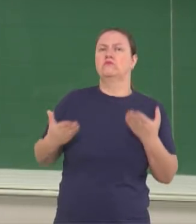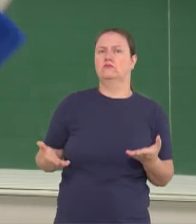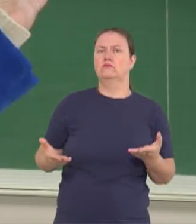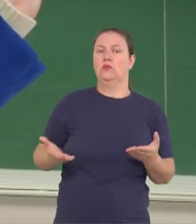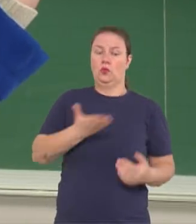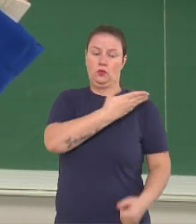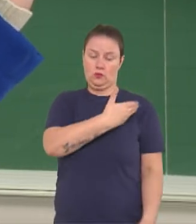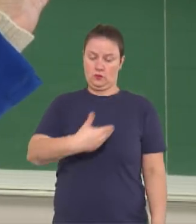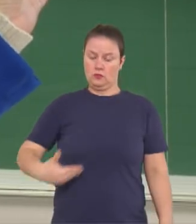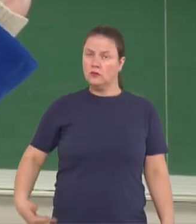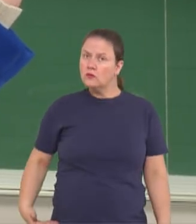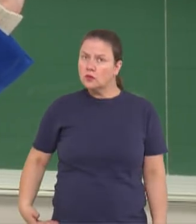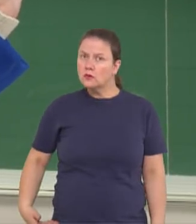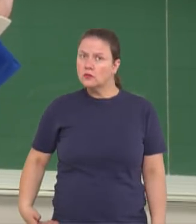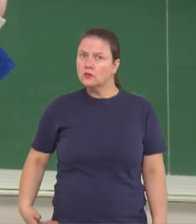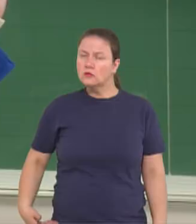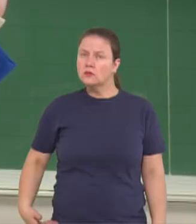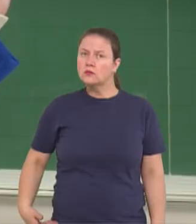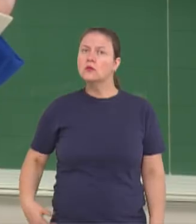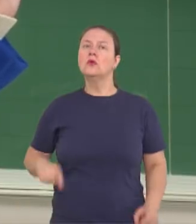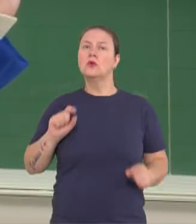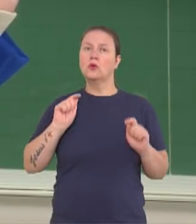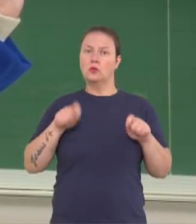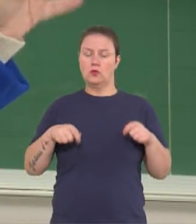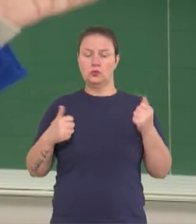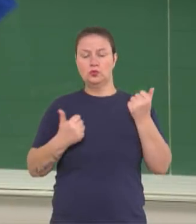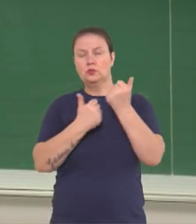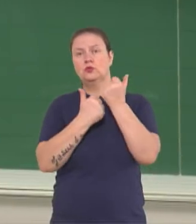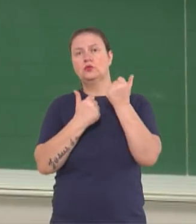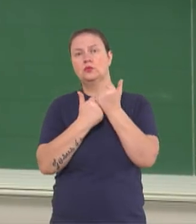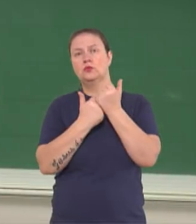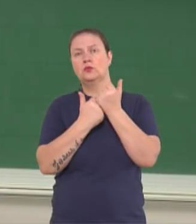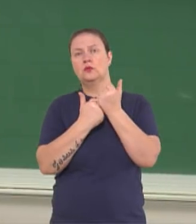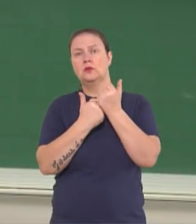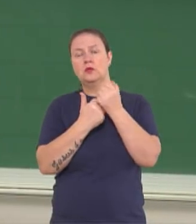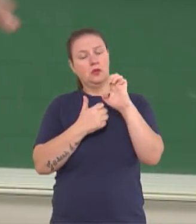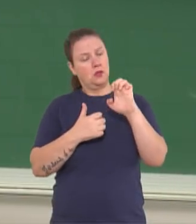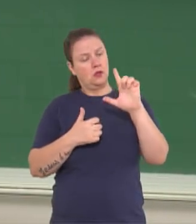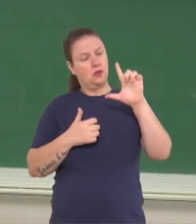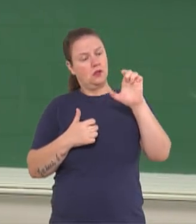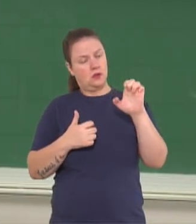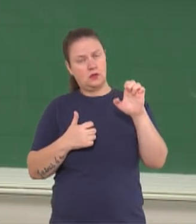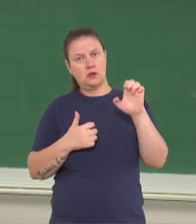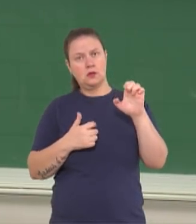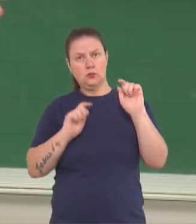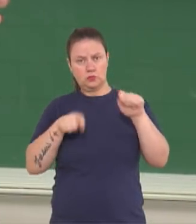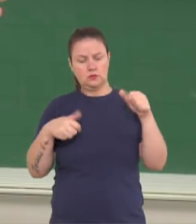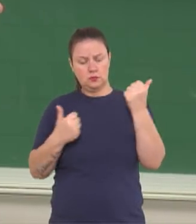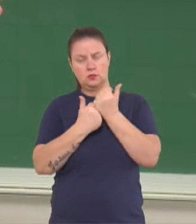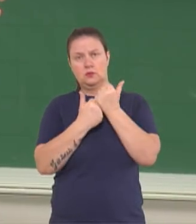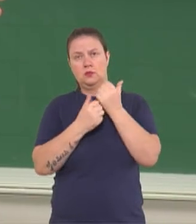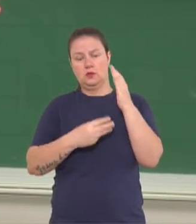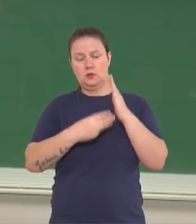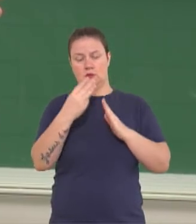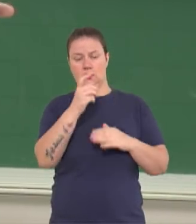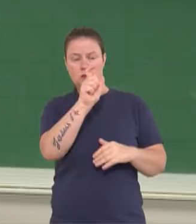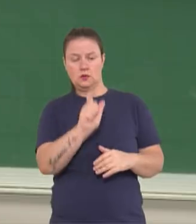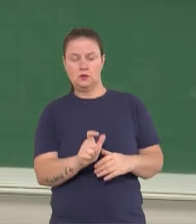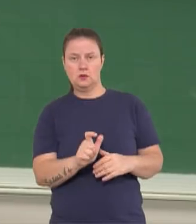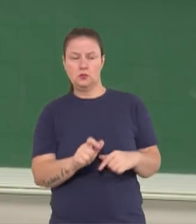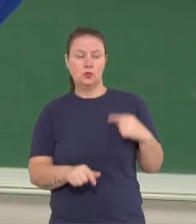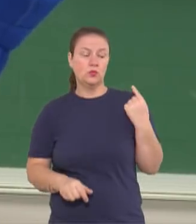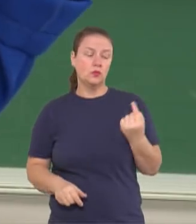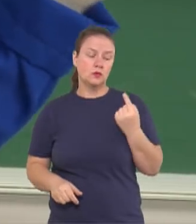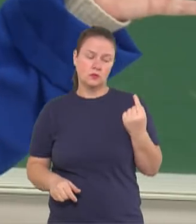O governo. O governo, se eu fosse substituir por um pronome, seria ele. Ele, terceira pessoa do singular. Portanto, estou